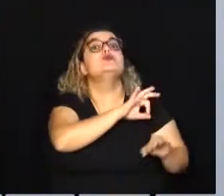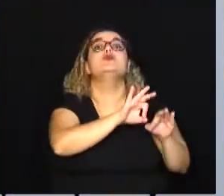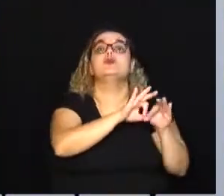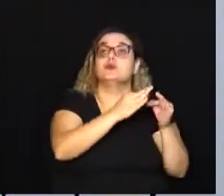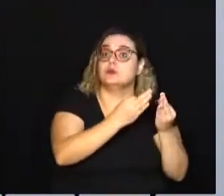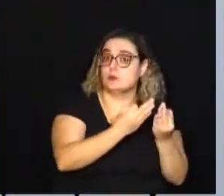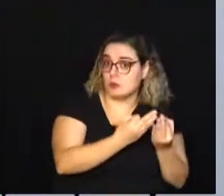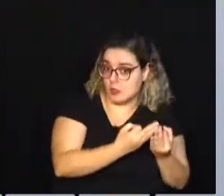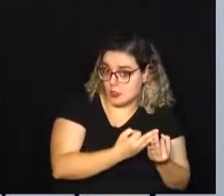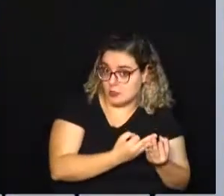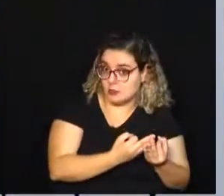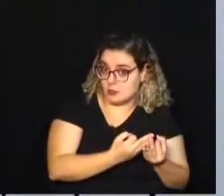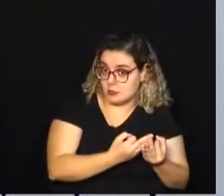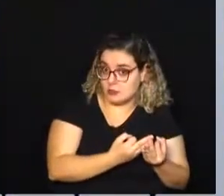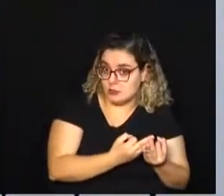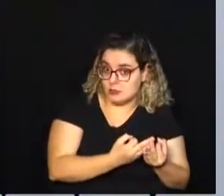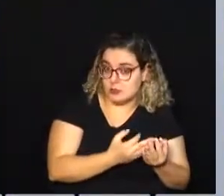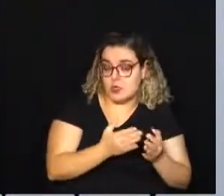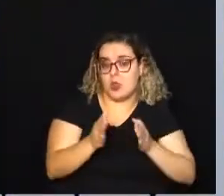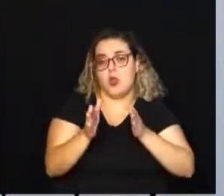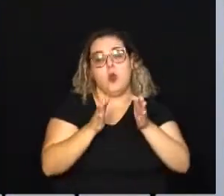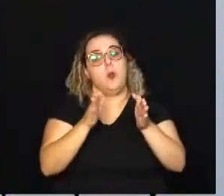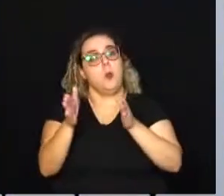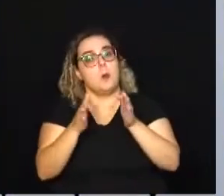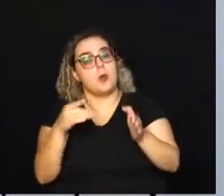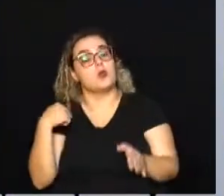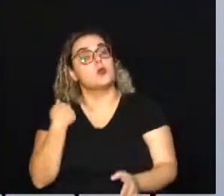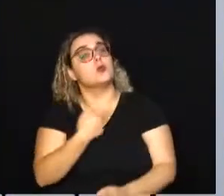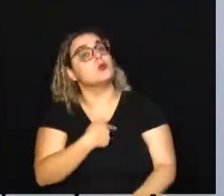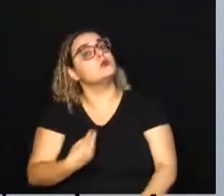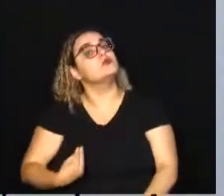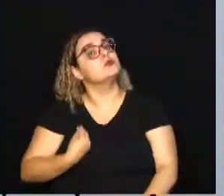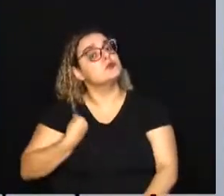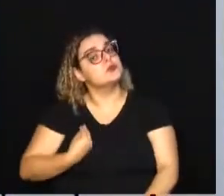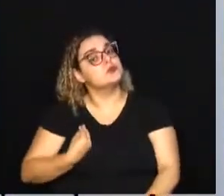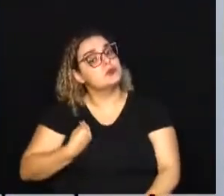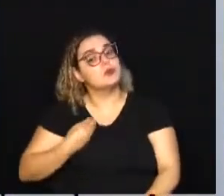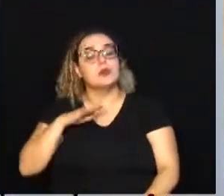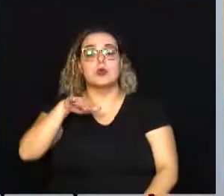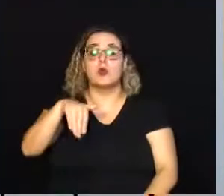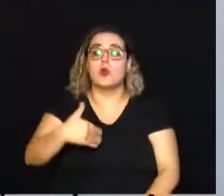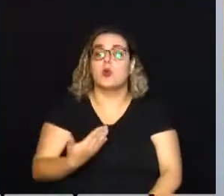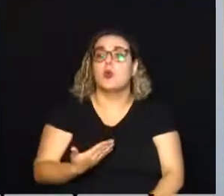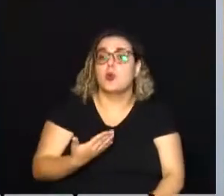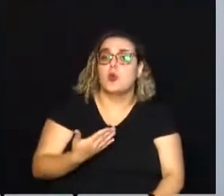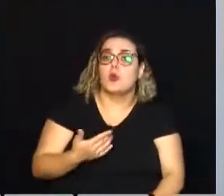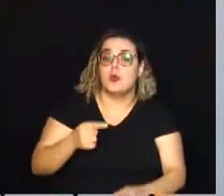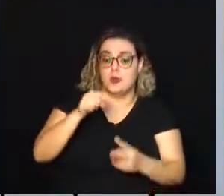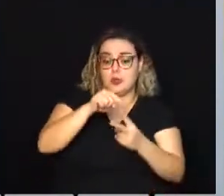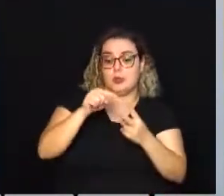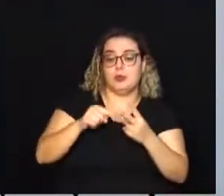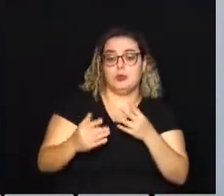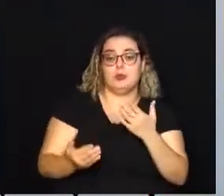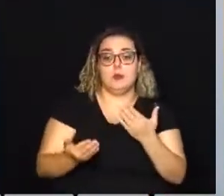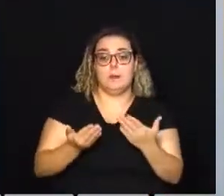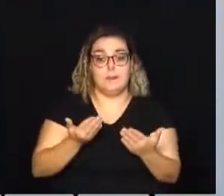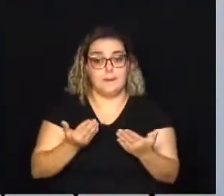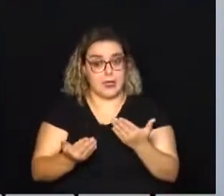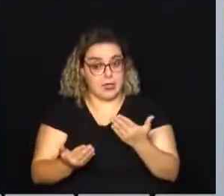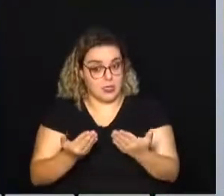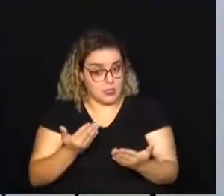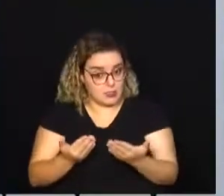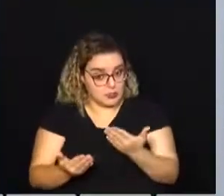familiares. E no momento como a gente está vivendo agora, quando você coloca esses 2 problemas na balança, o